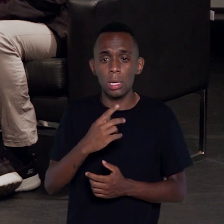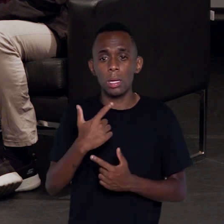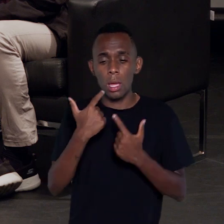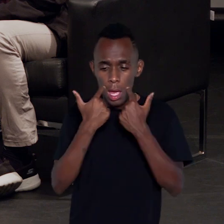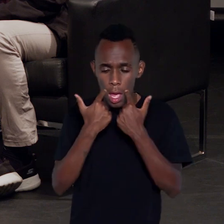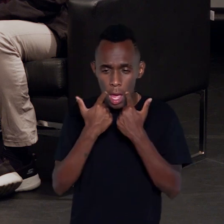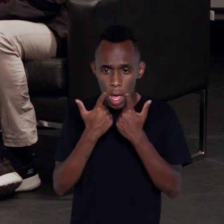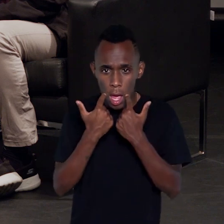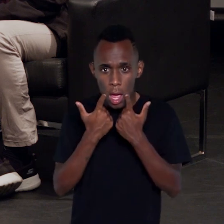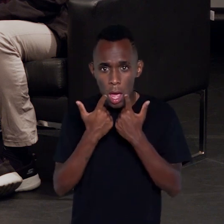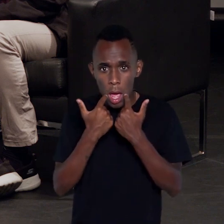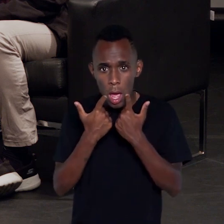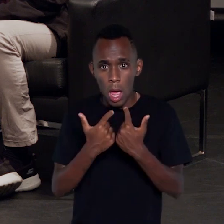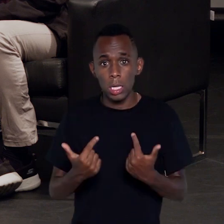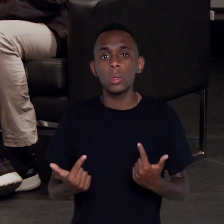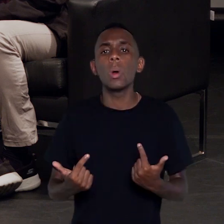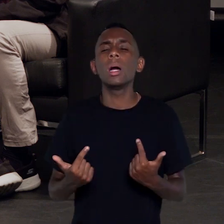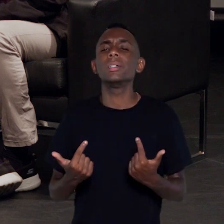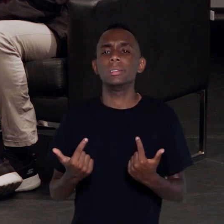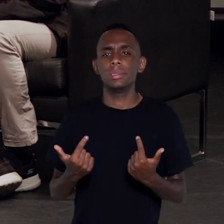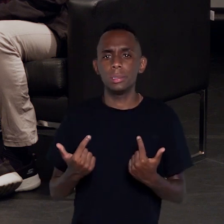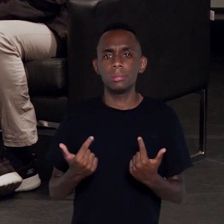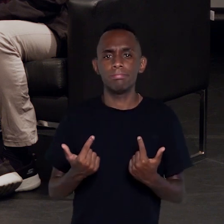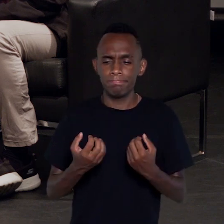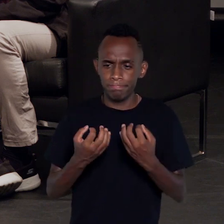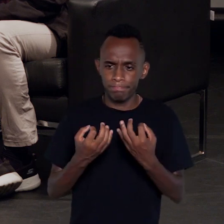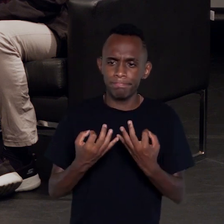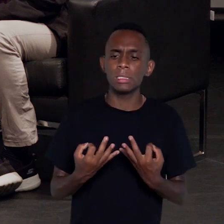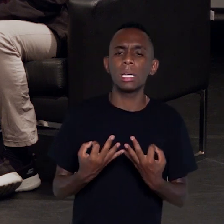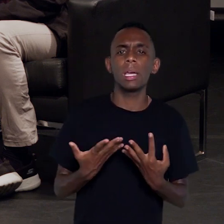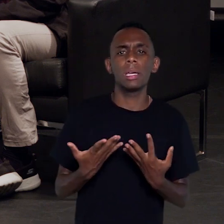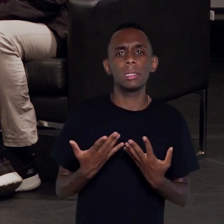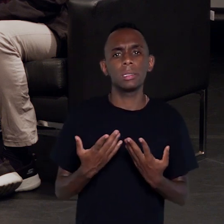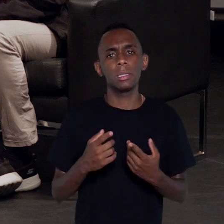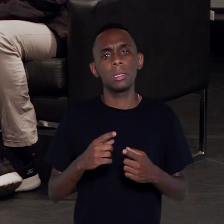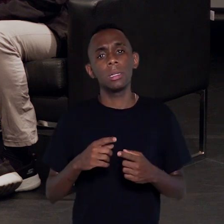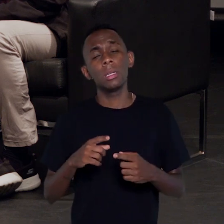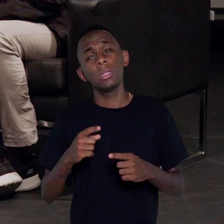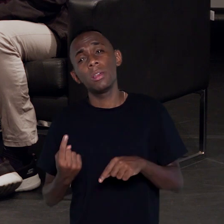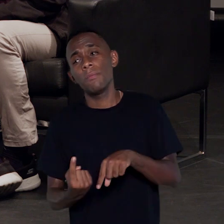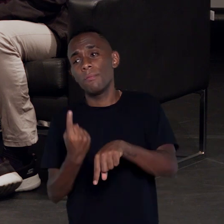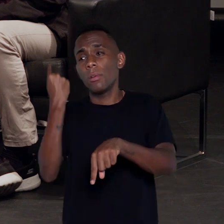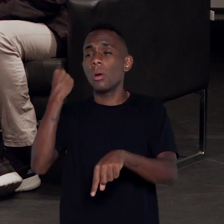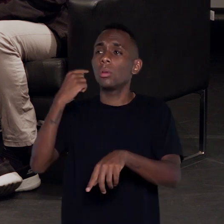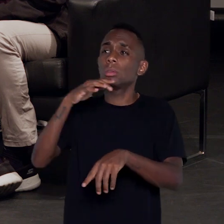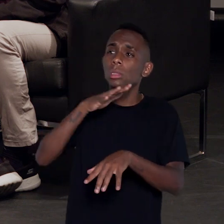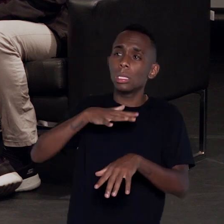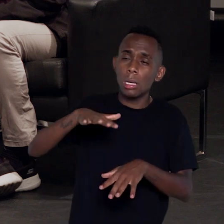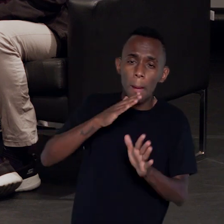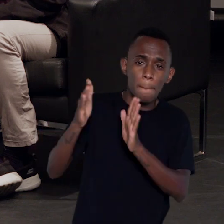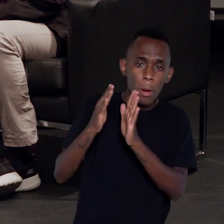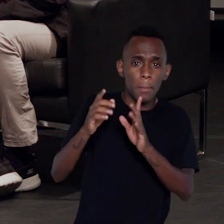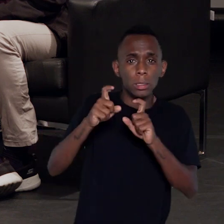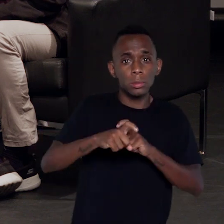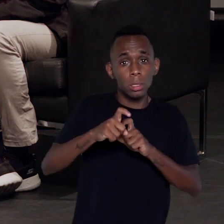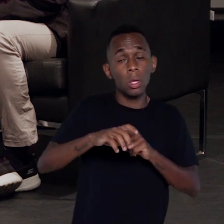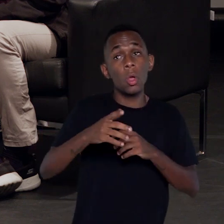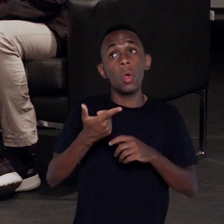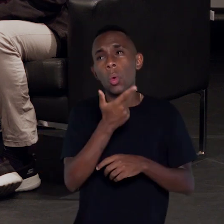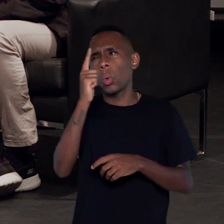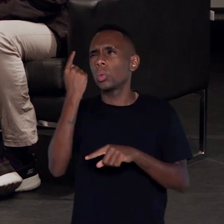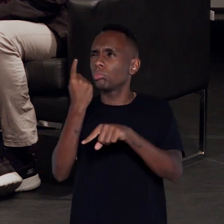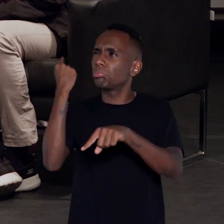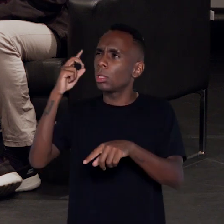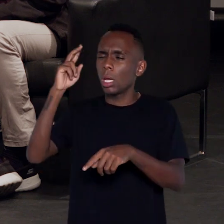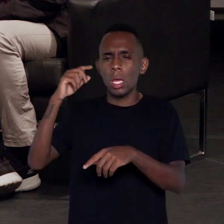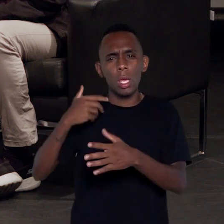da linguagem. Aí você volta um pouco para Grande Sertão, volta um pouco para Graciliano, e eu tive uma discussão outro